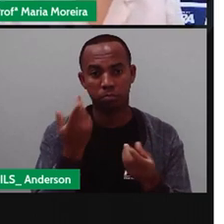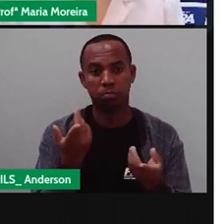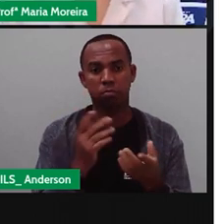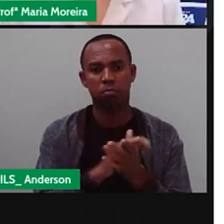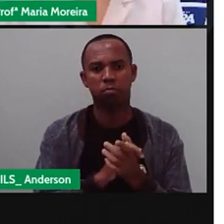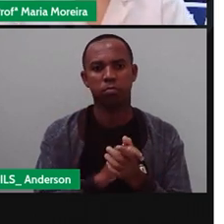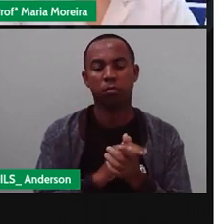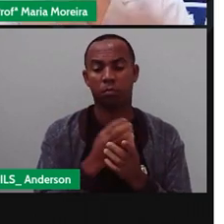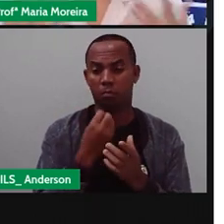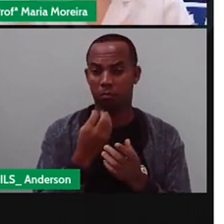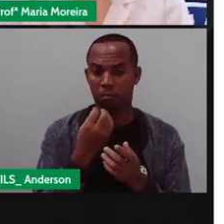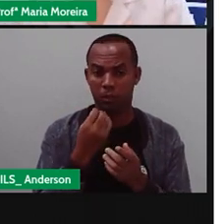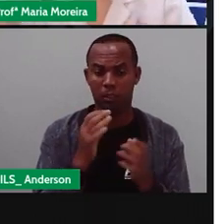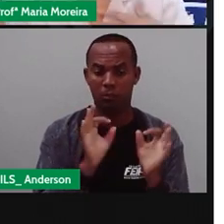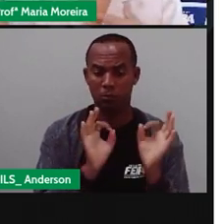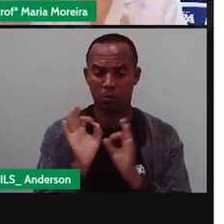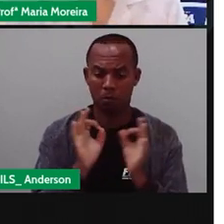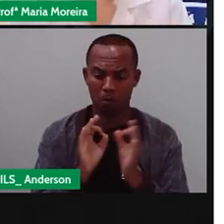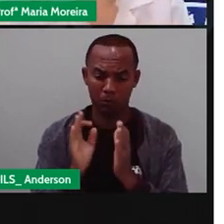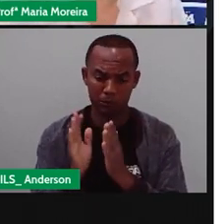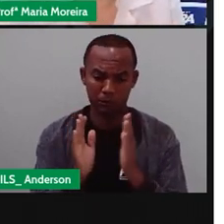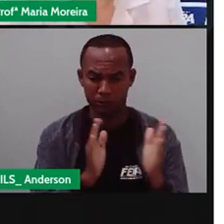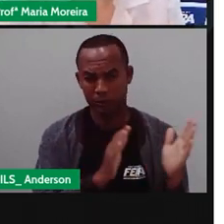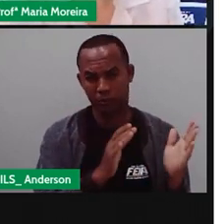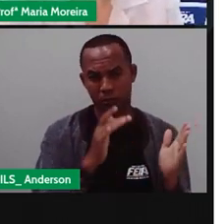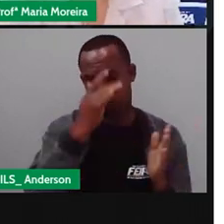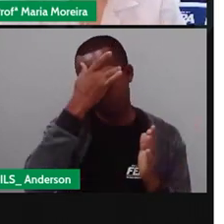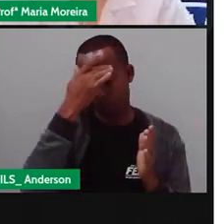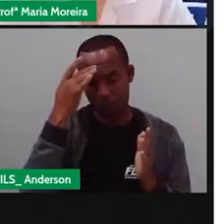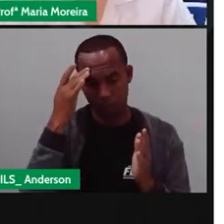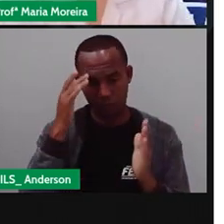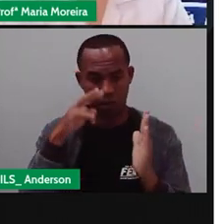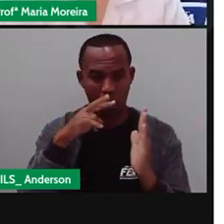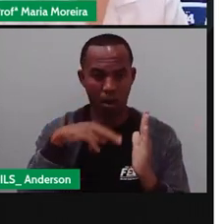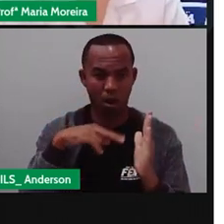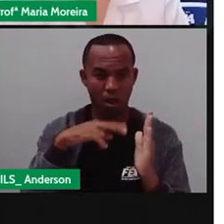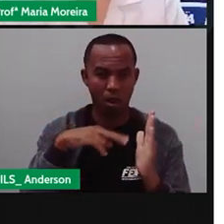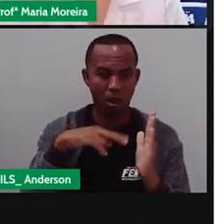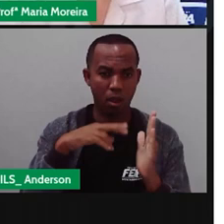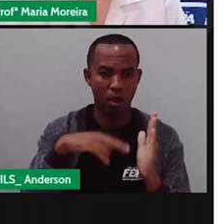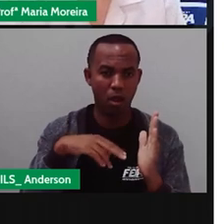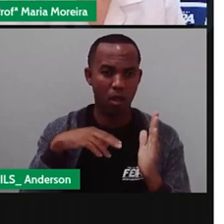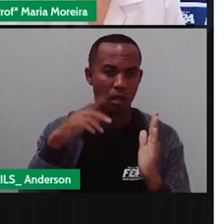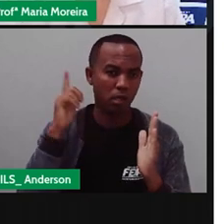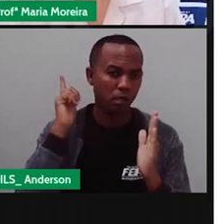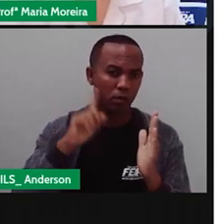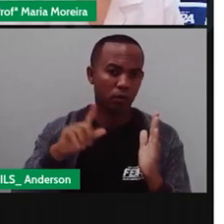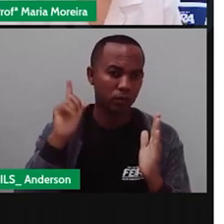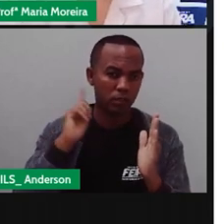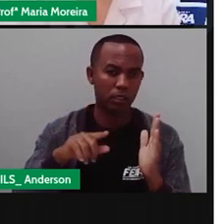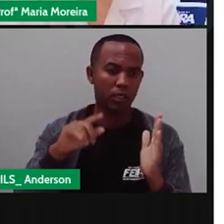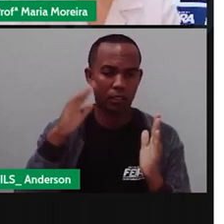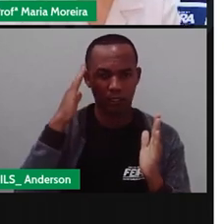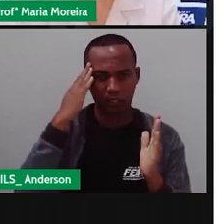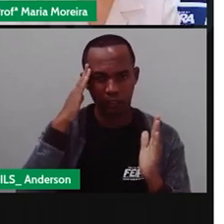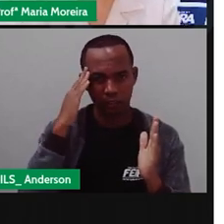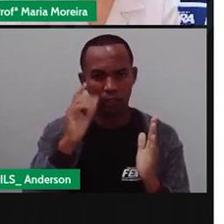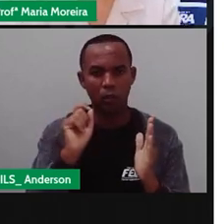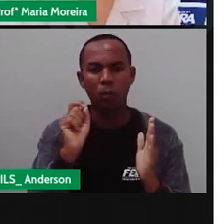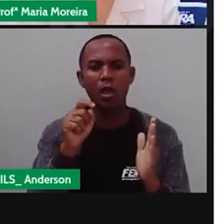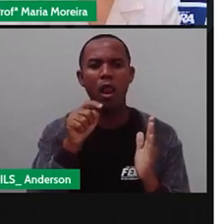quê? Bem formulado, para que a pessoa que vai fazer a leitura, ela consiga compreender exatamente do que se